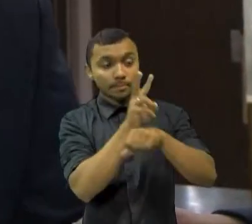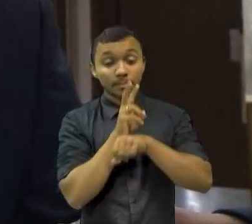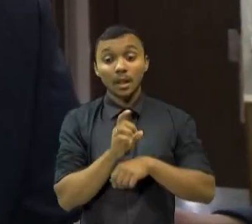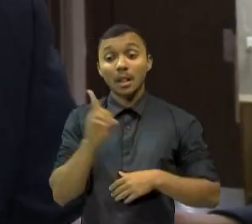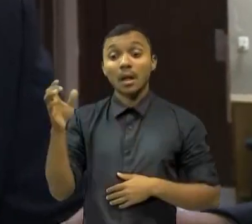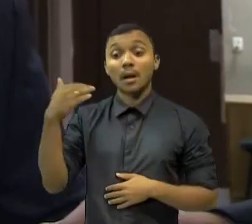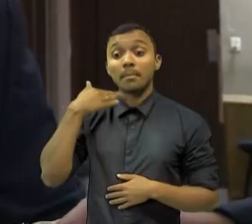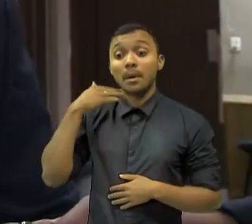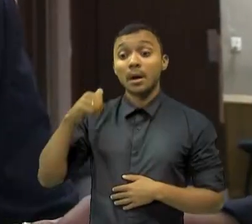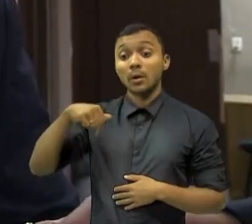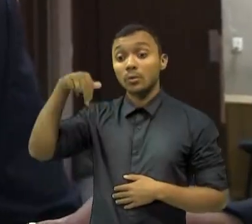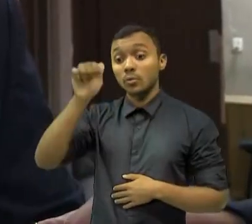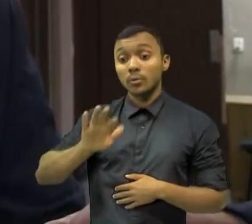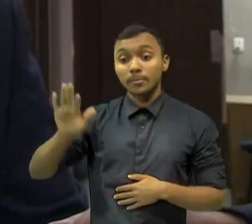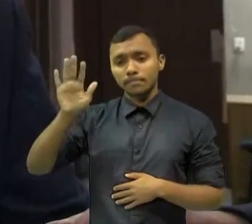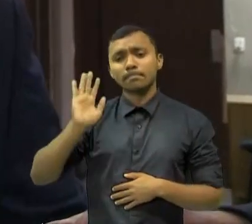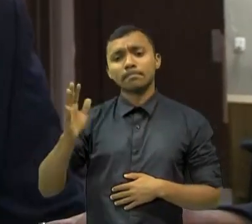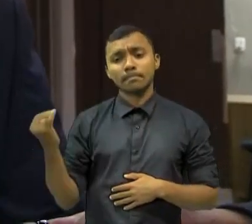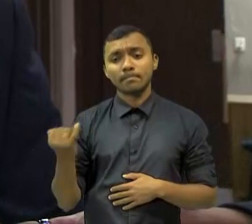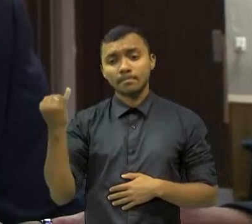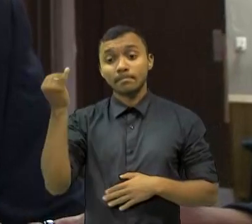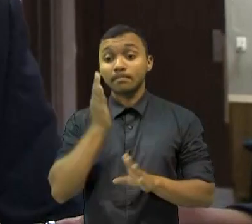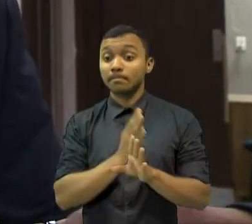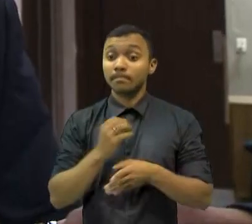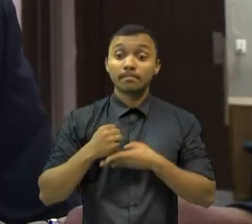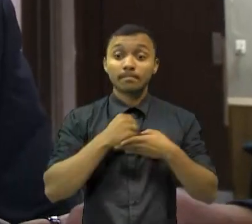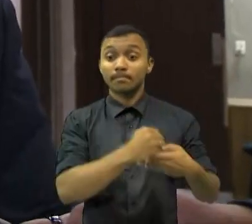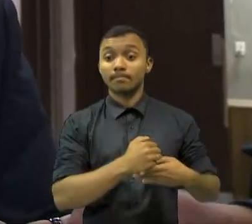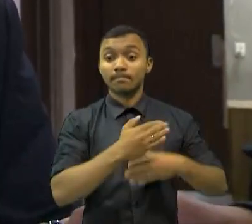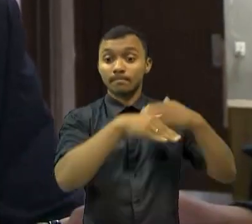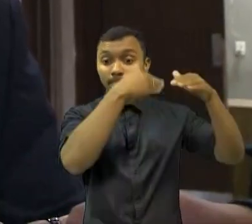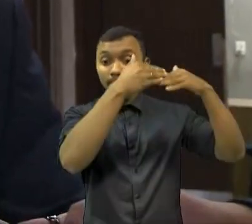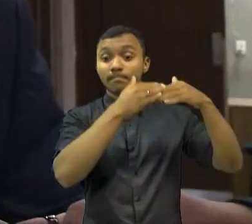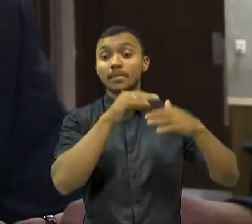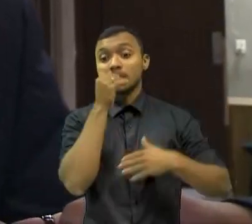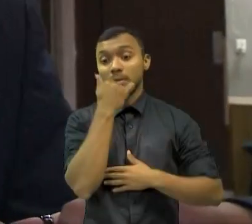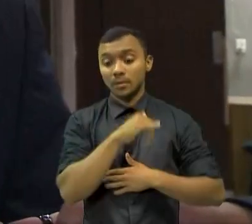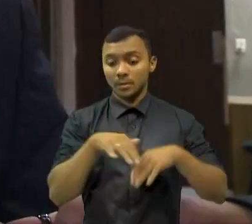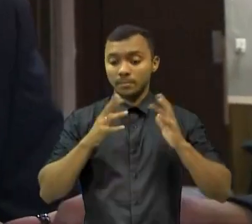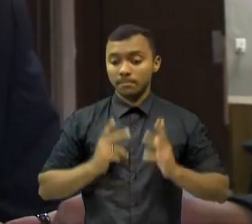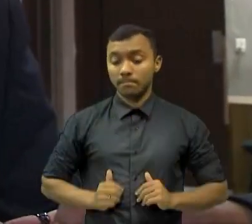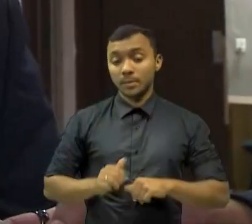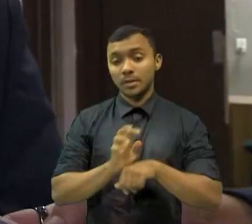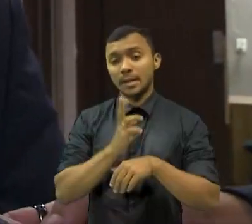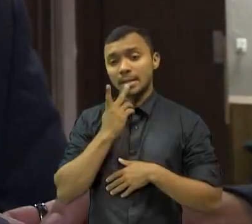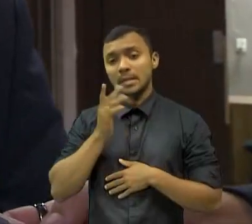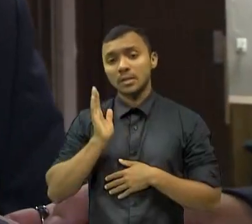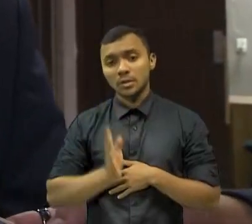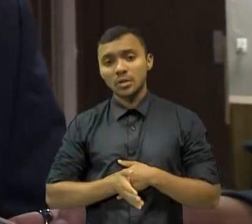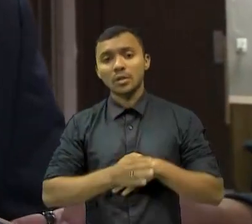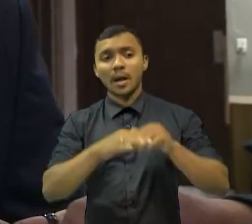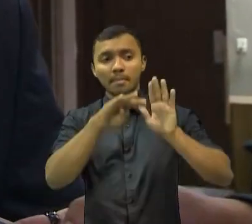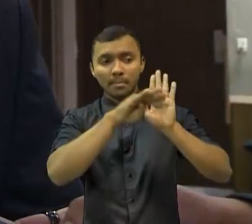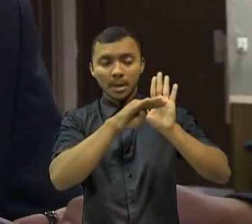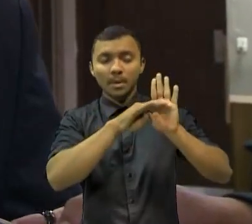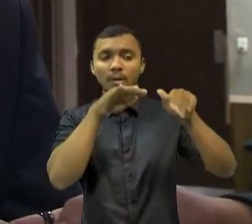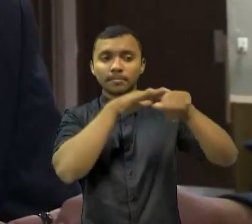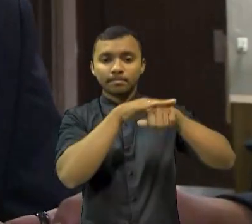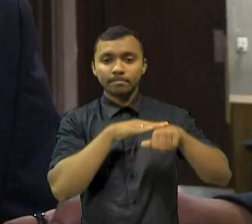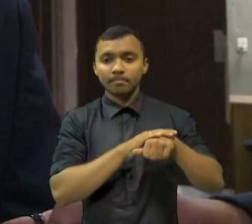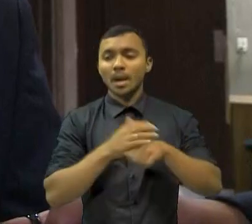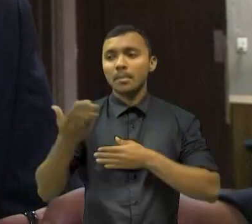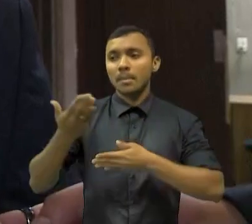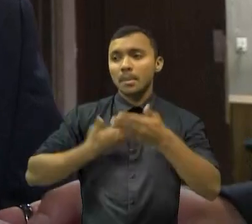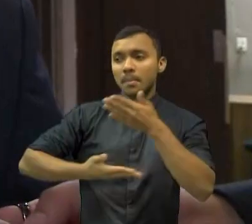por exemplo, é muito relevante para o desenvolvimento das energias do nosso estado. Nós temos pautas da relação com a Enel,